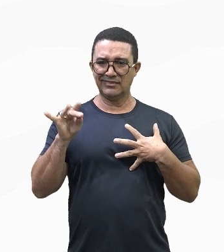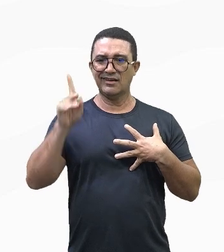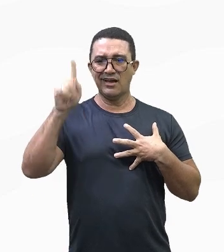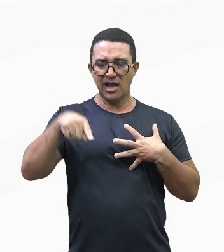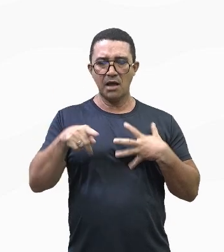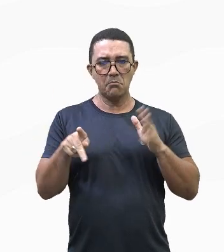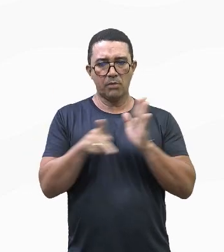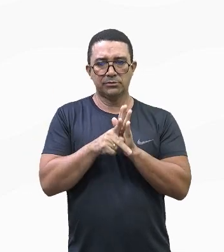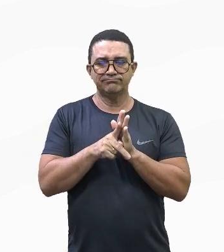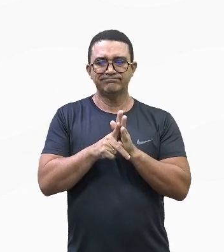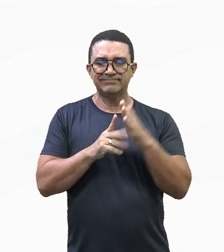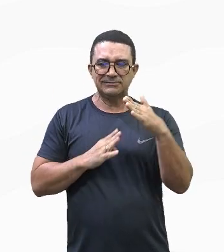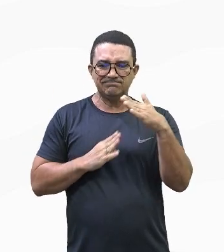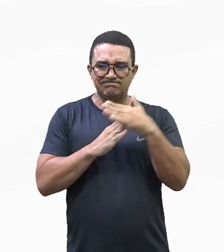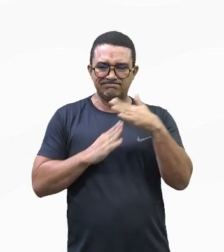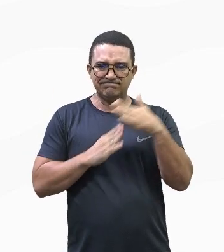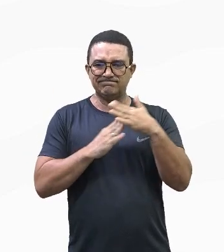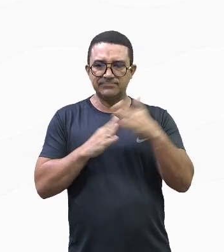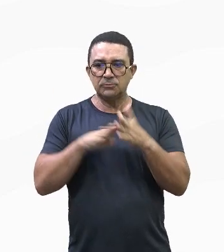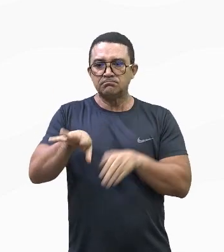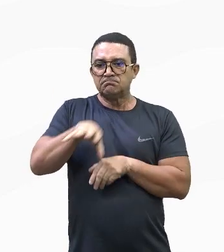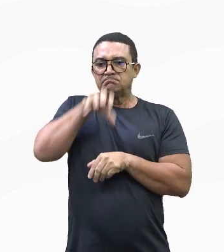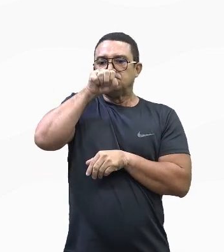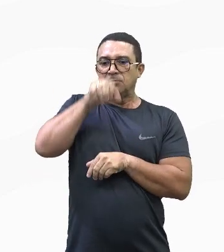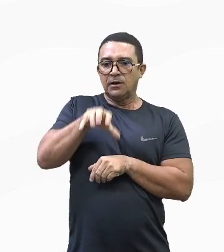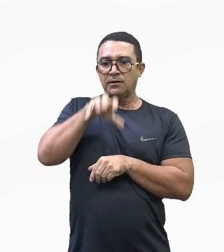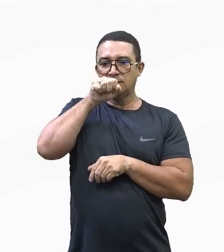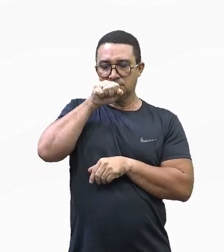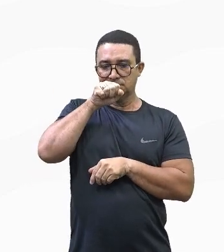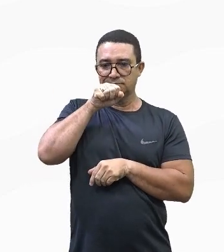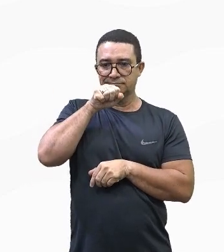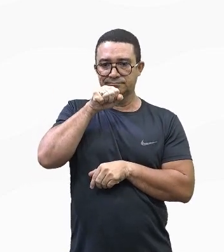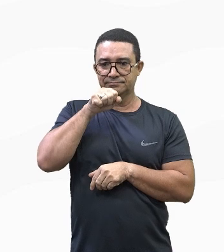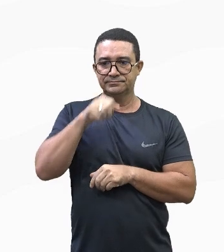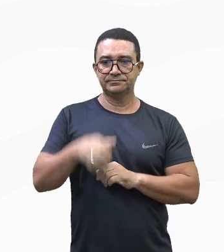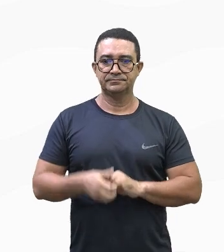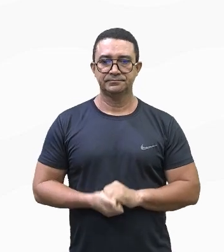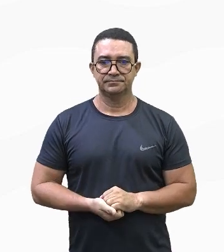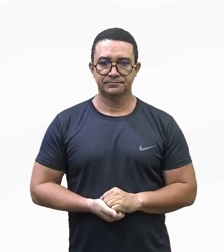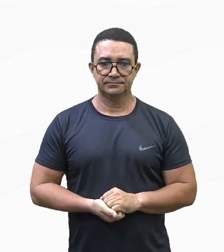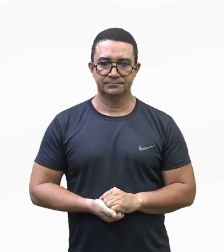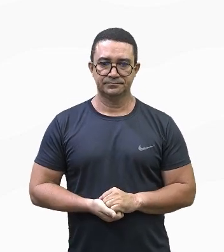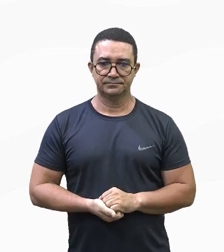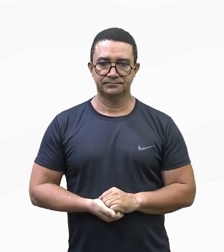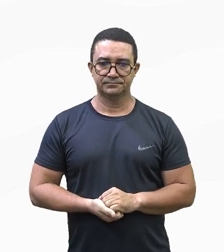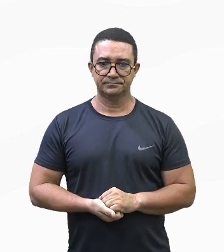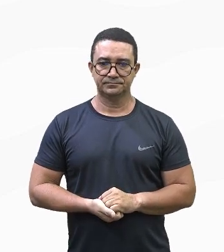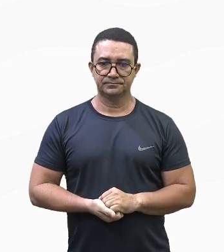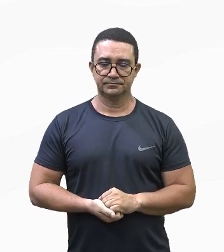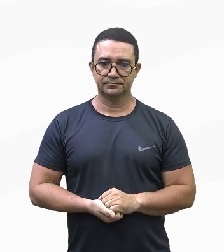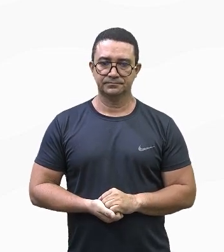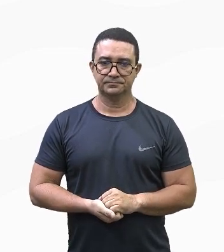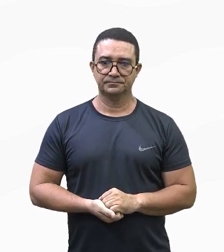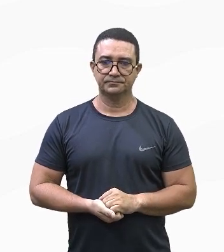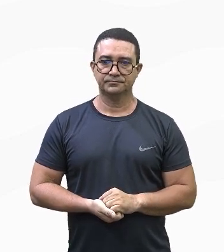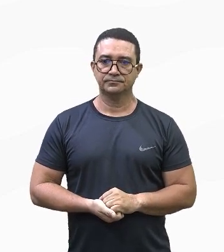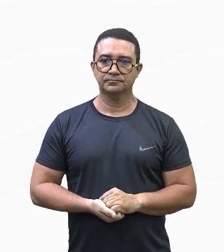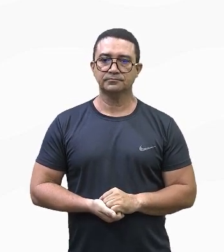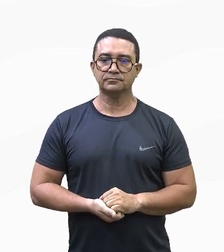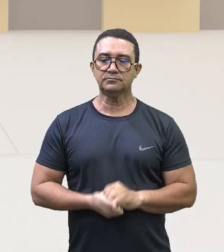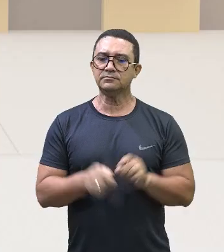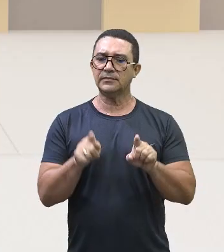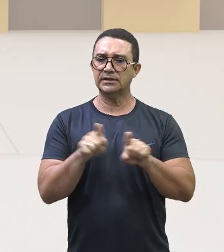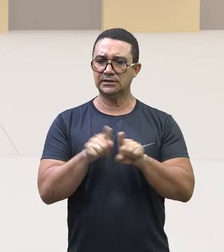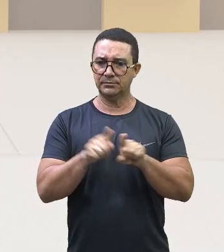bronquite, dificultam a passagem do ar, tá? Causando perda progressiva dessa função pulmonar. E